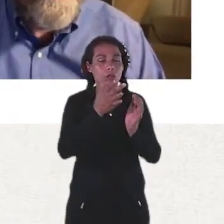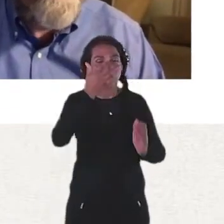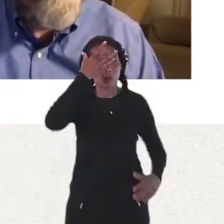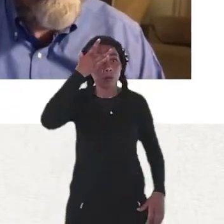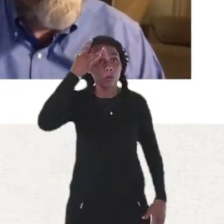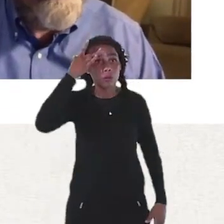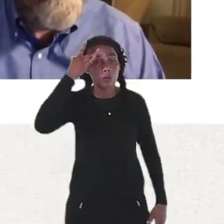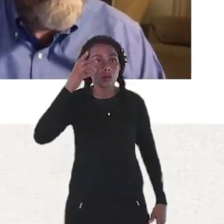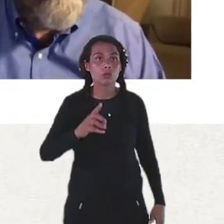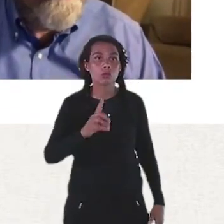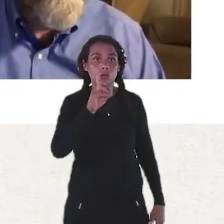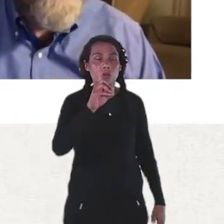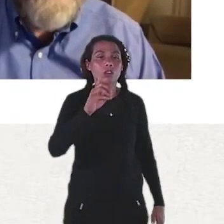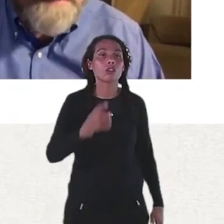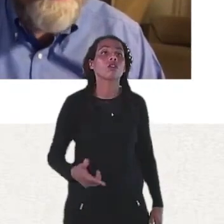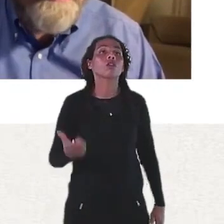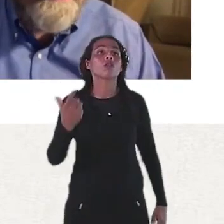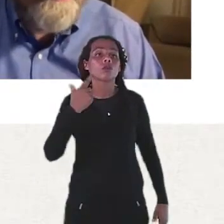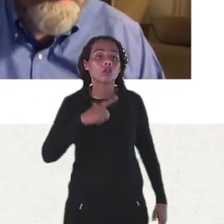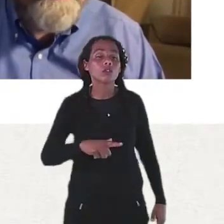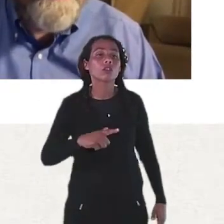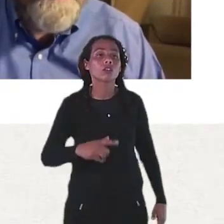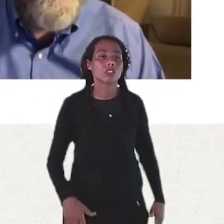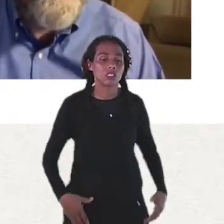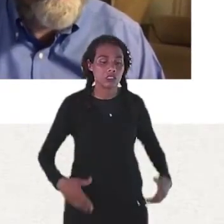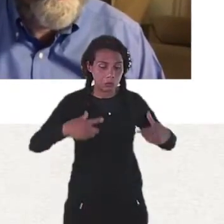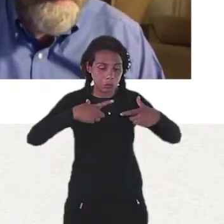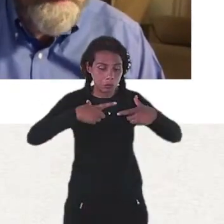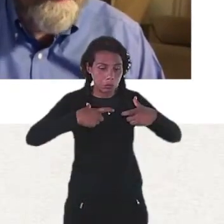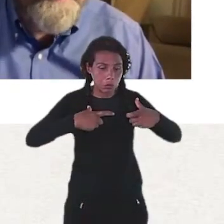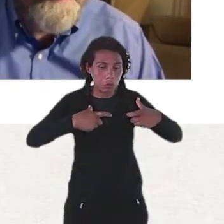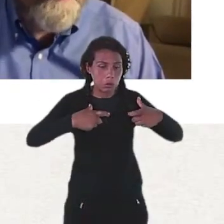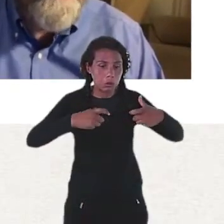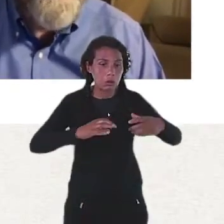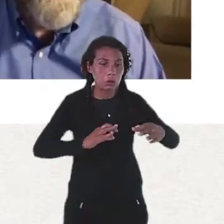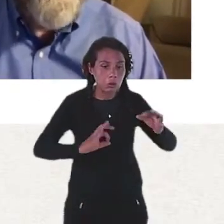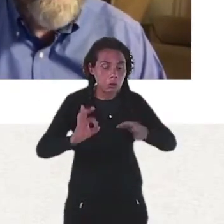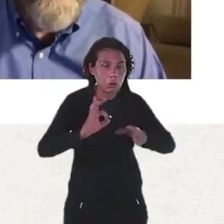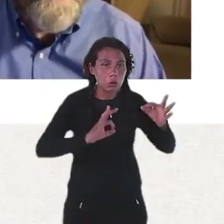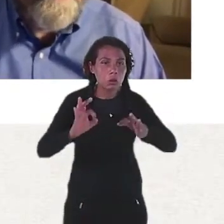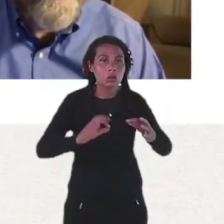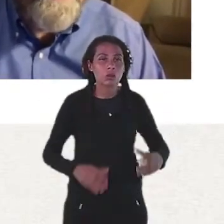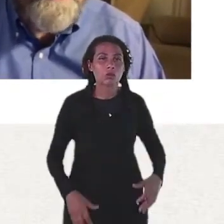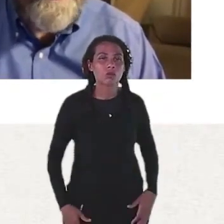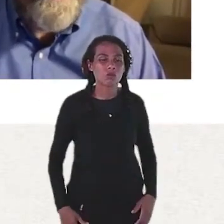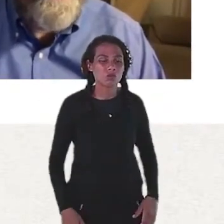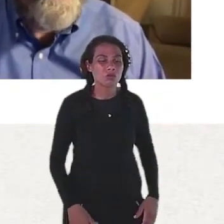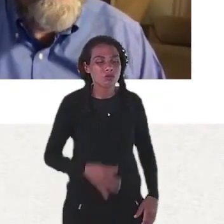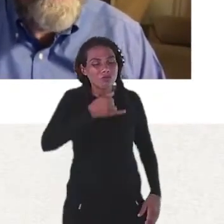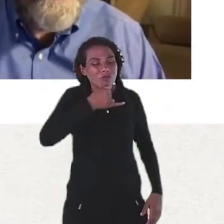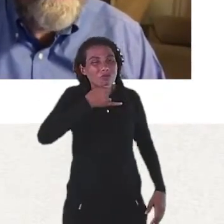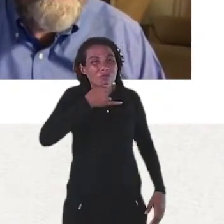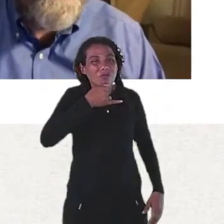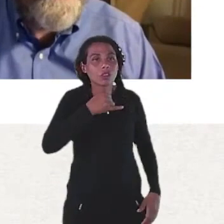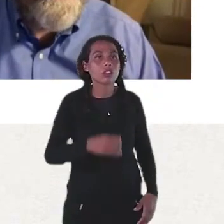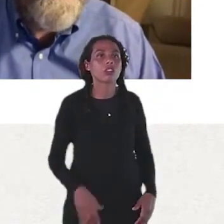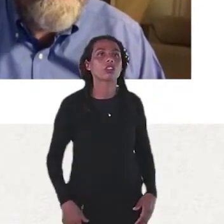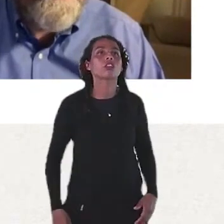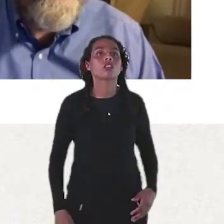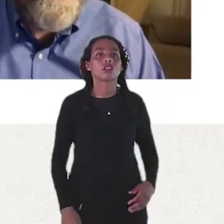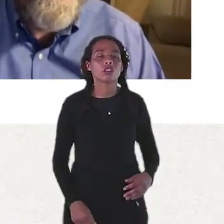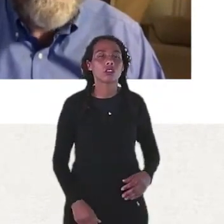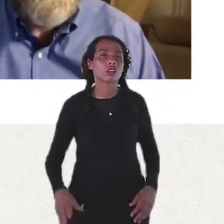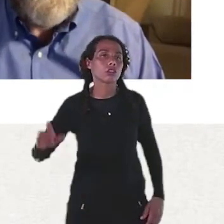coisa, matar daquele jeito, que é diferente. Daquele jeito, daquele jeito cruel, né? Eu li alguns livros de